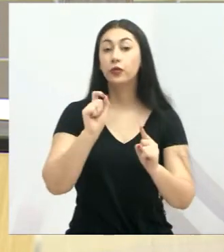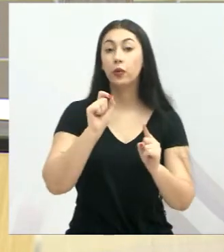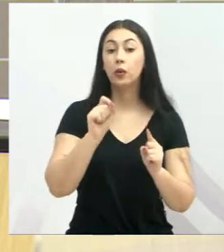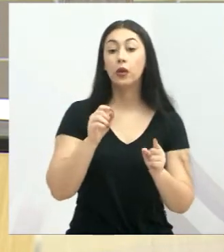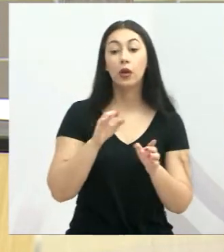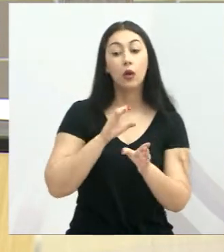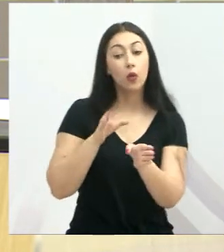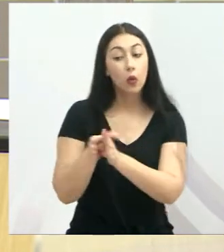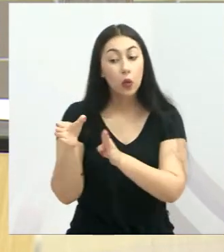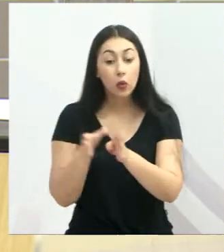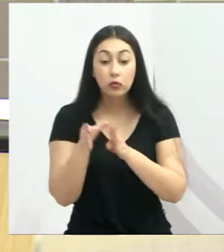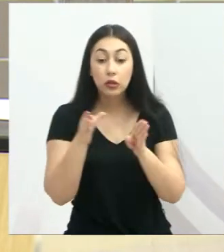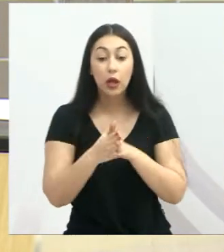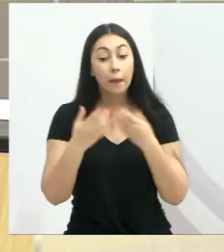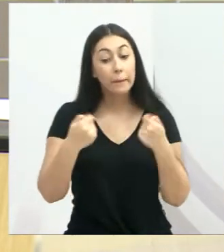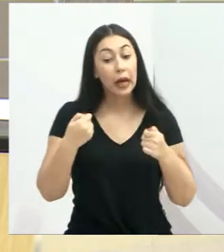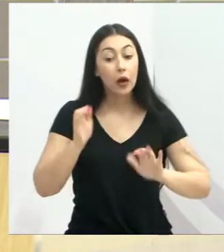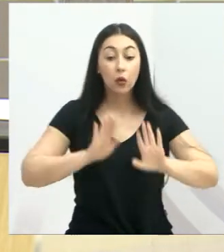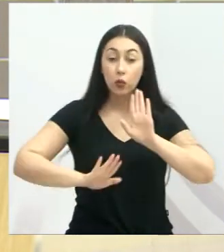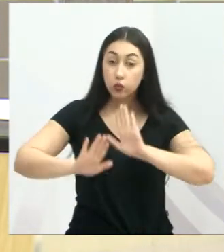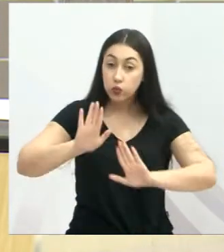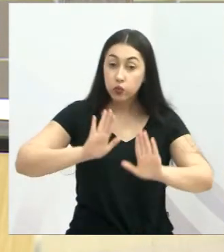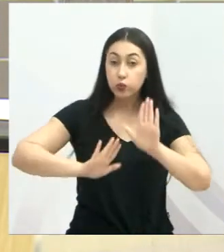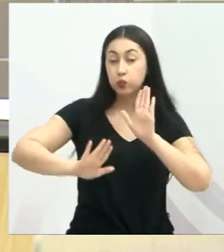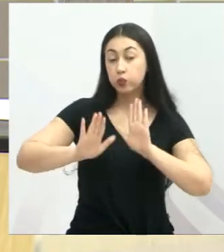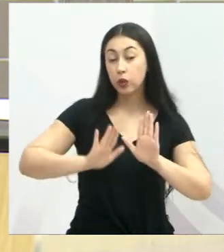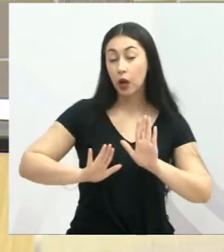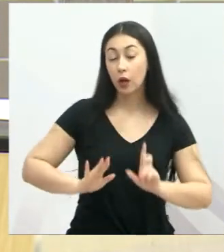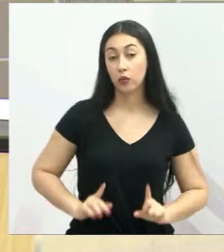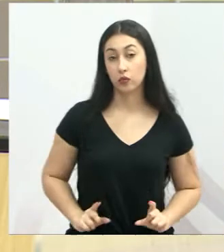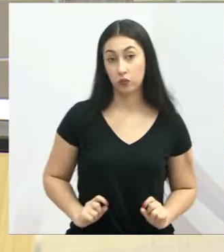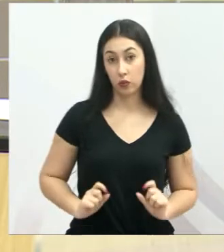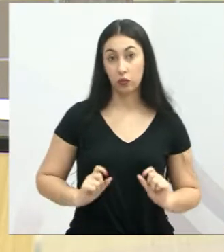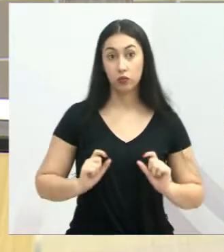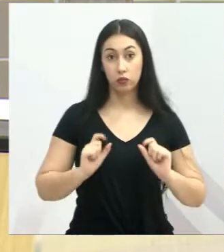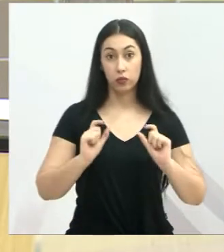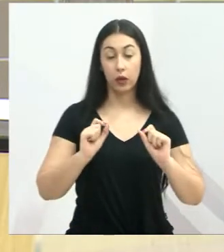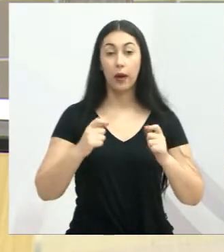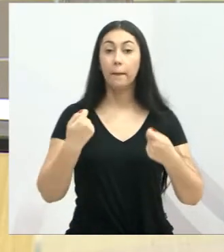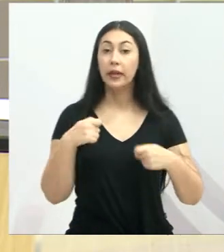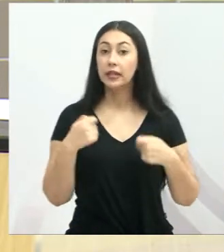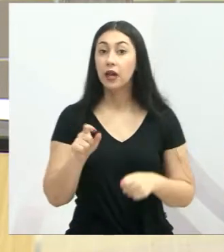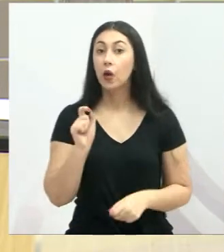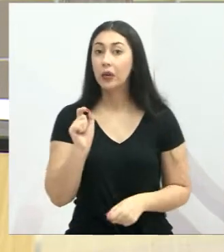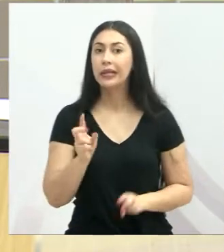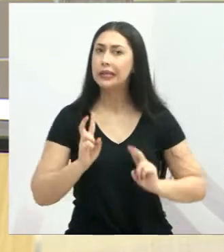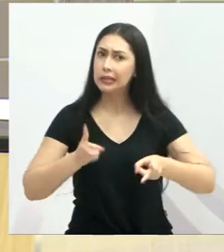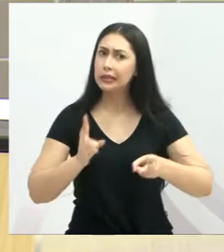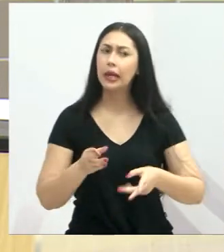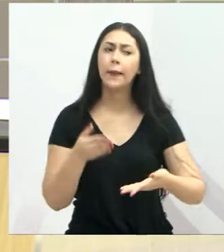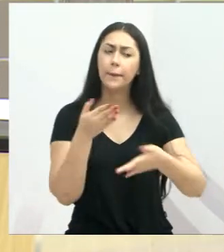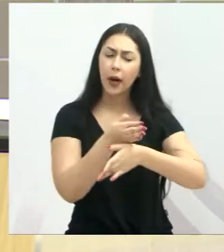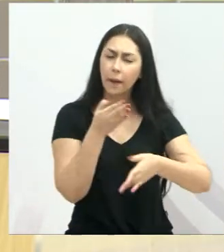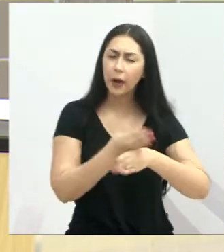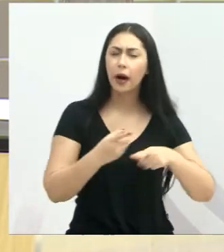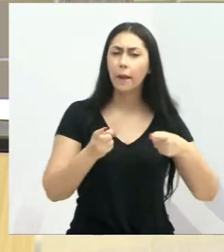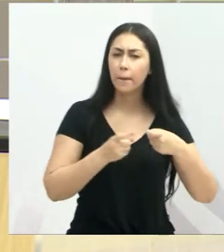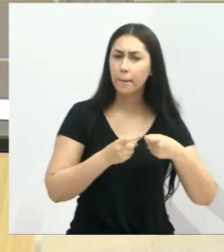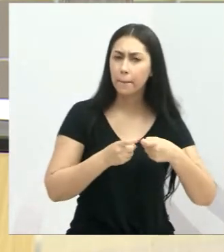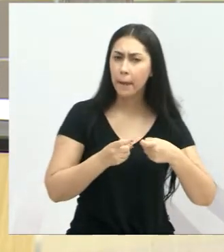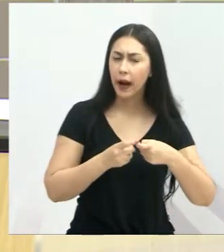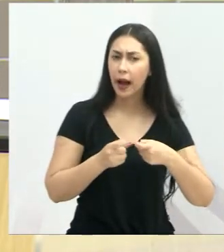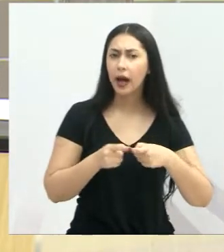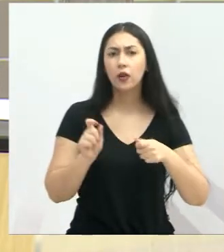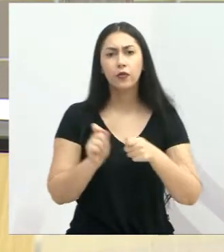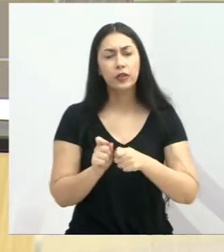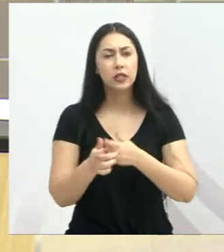sobre os cuidados da prevenção dessa doença, com destaque para a importância de consultar regularmente os médicos e estar sempre